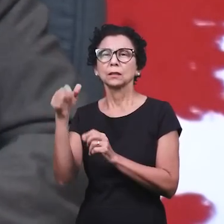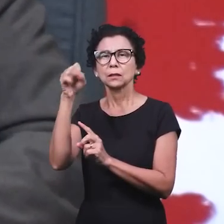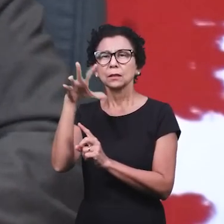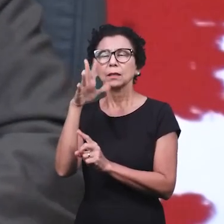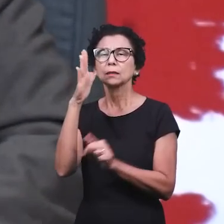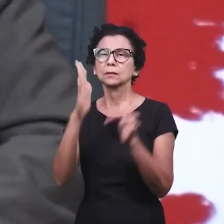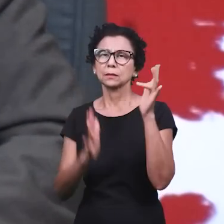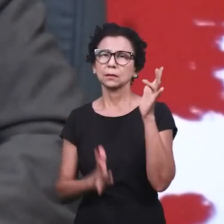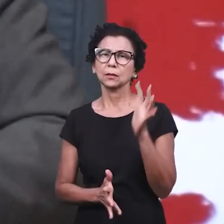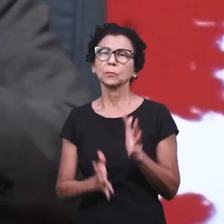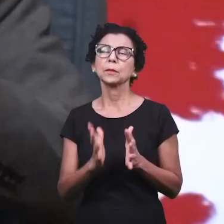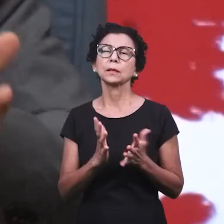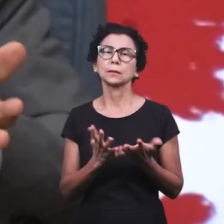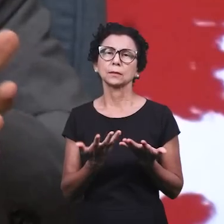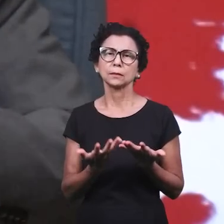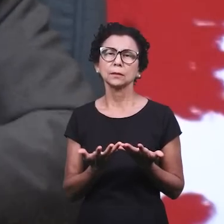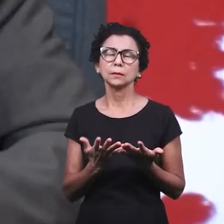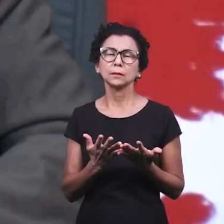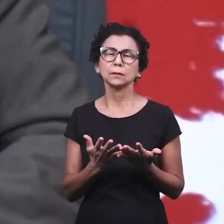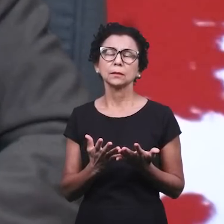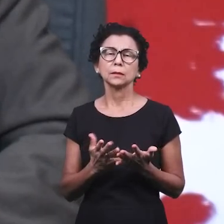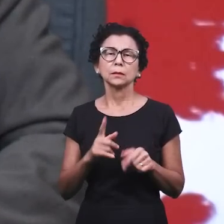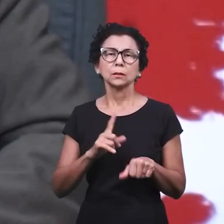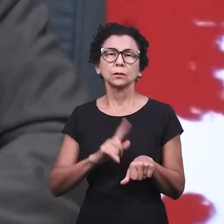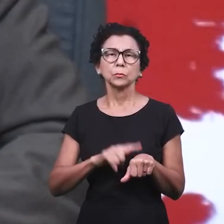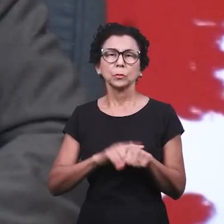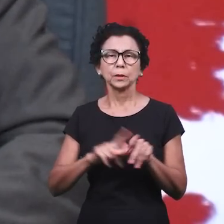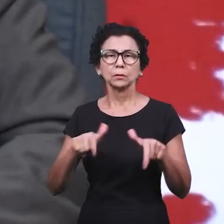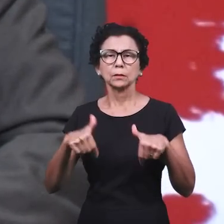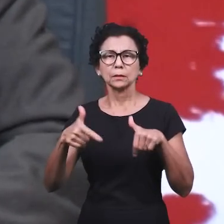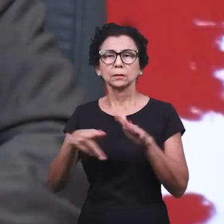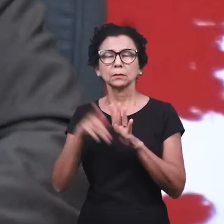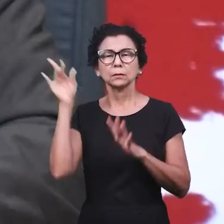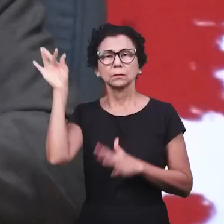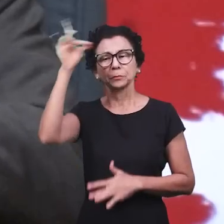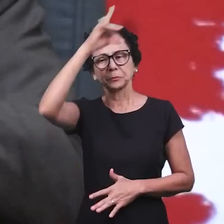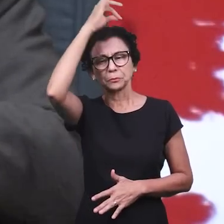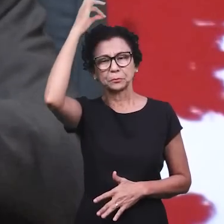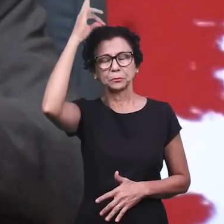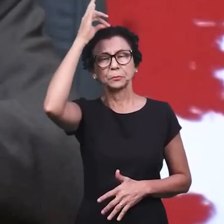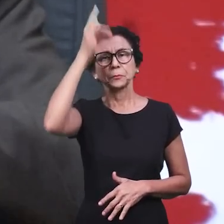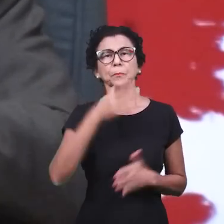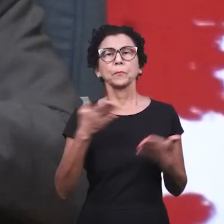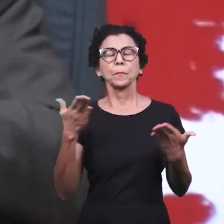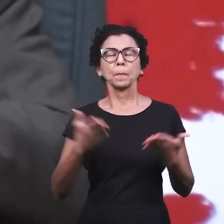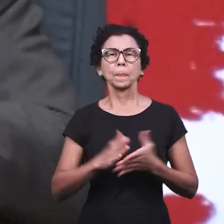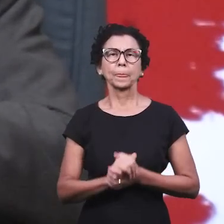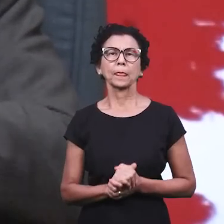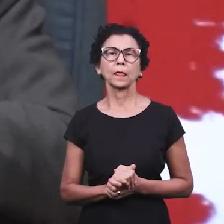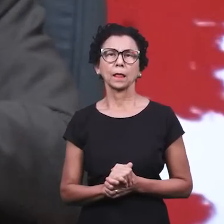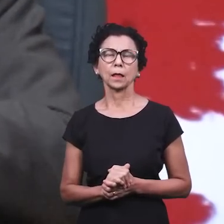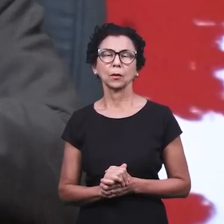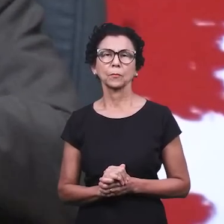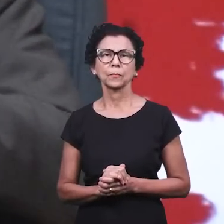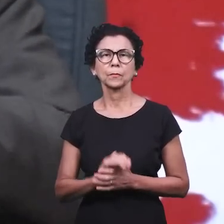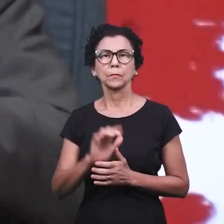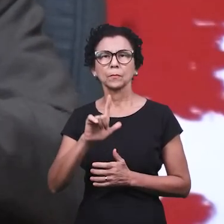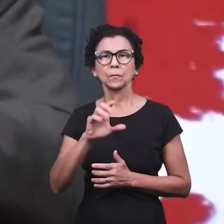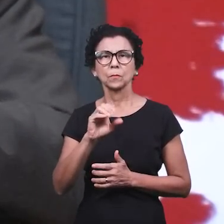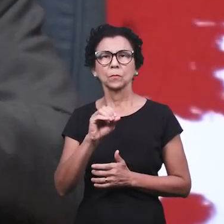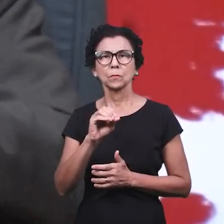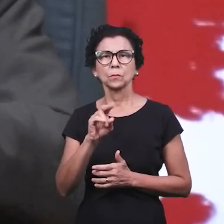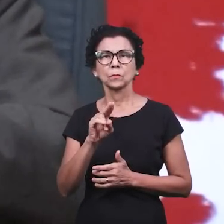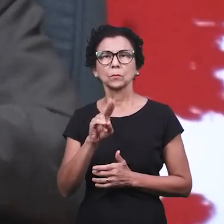derramada, não é? E a graça fala da operação do Espírito Santo. E hoje nós vamos falar sobre o